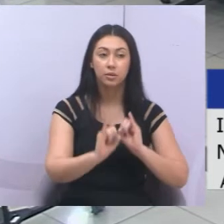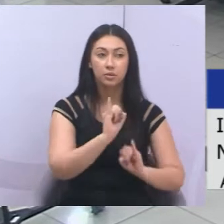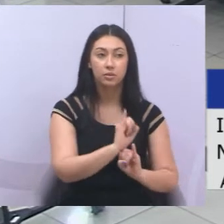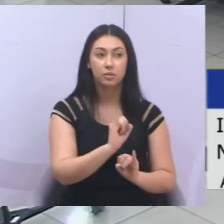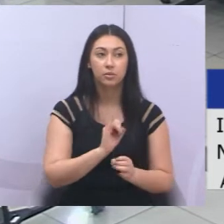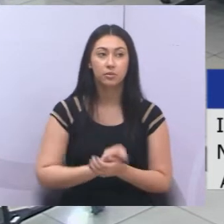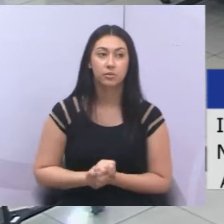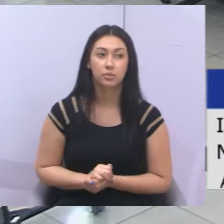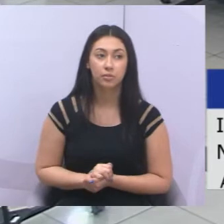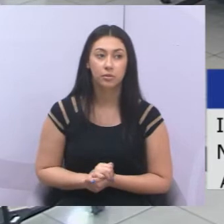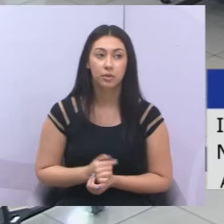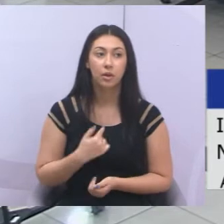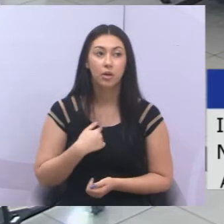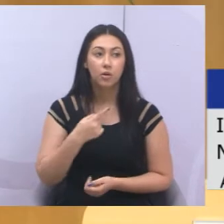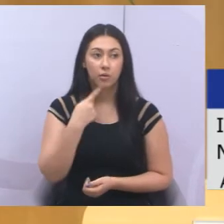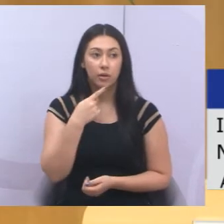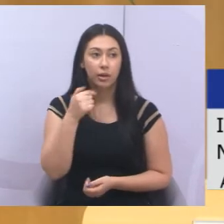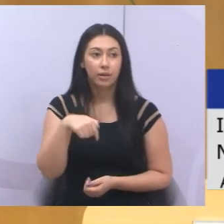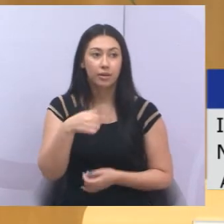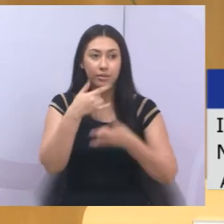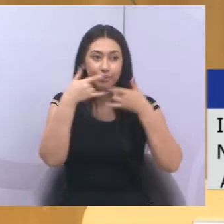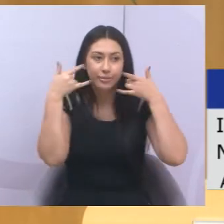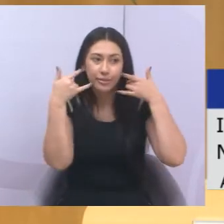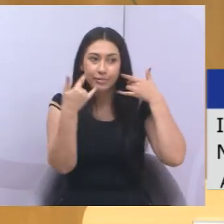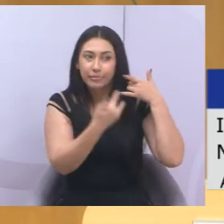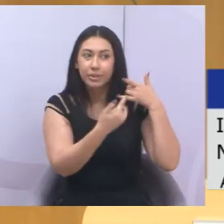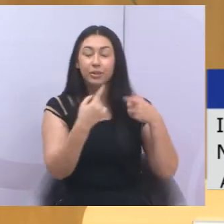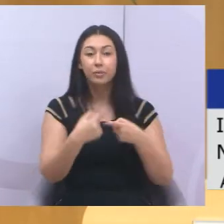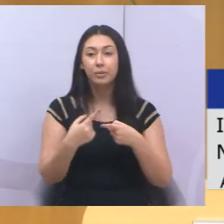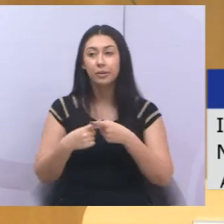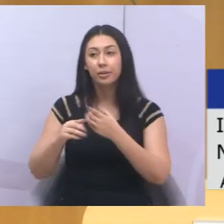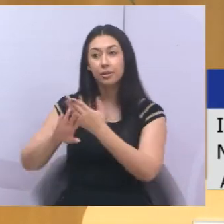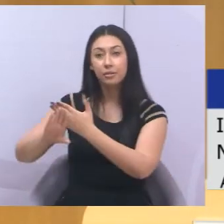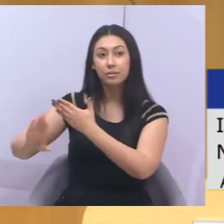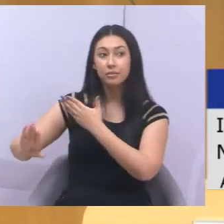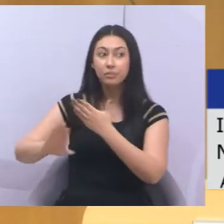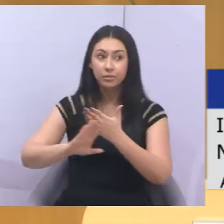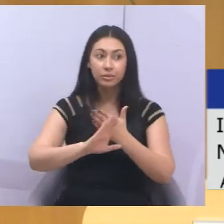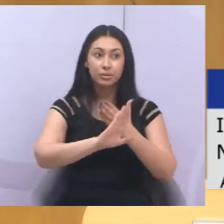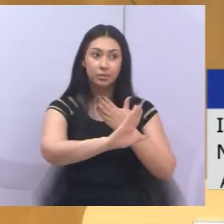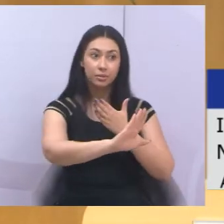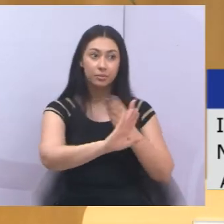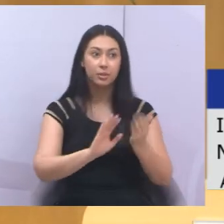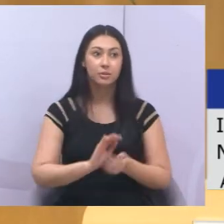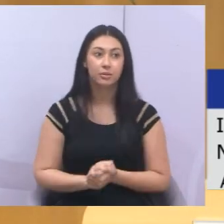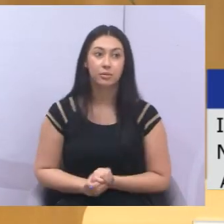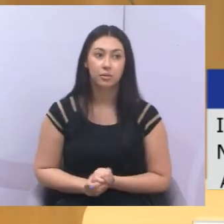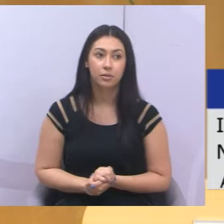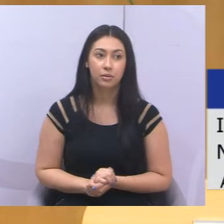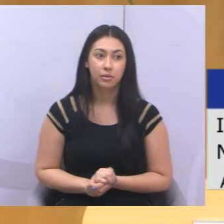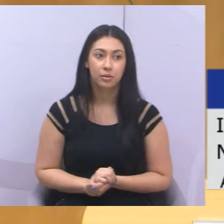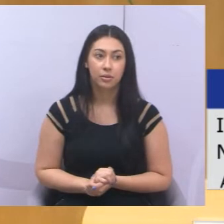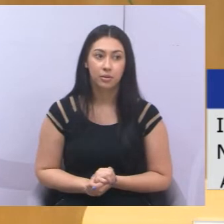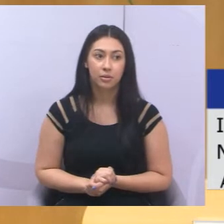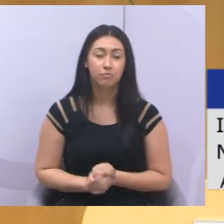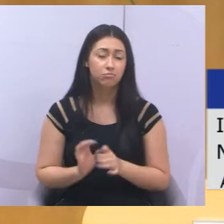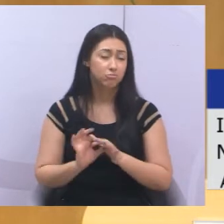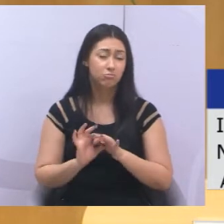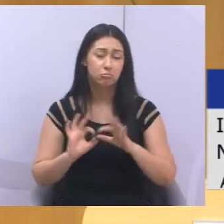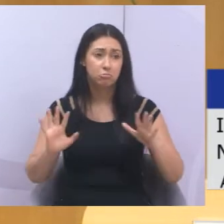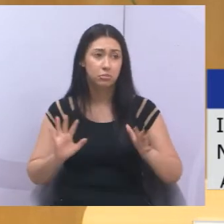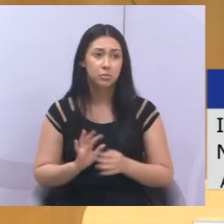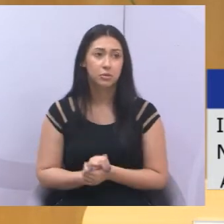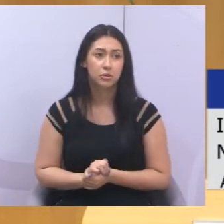TV. Vou falar aqui mesmo, sem máscara, porque esse distanciamento do microfone eu acho que me deixa de